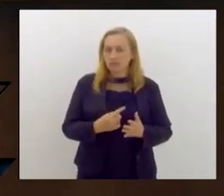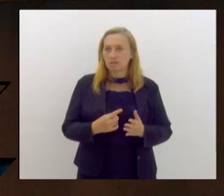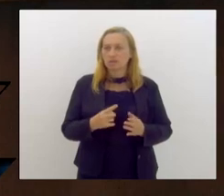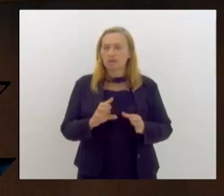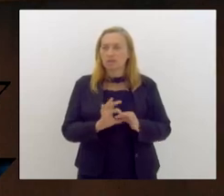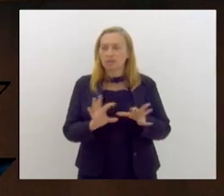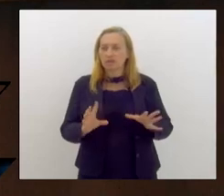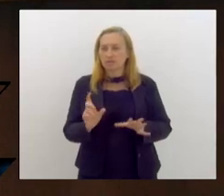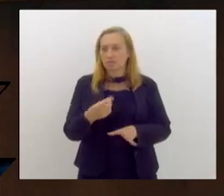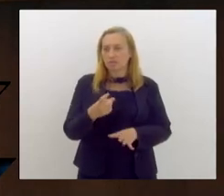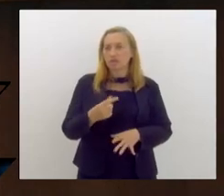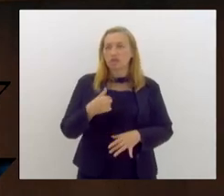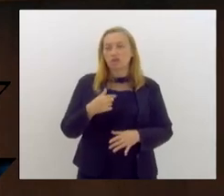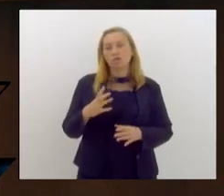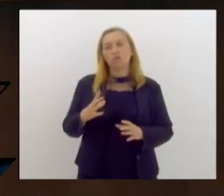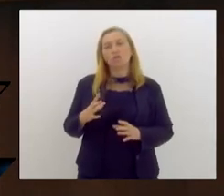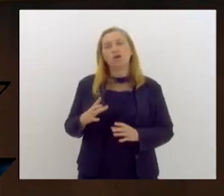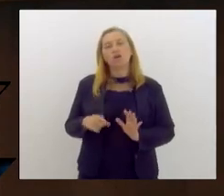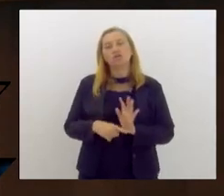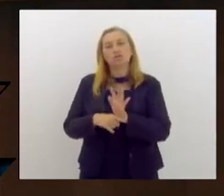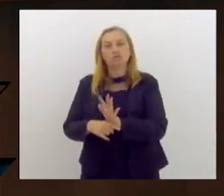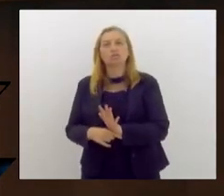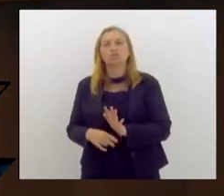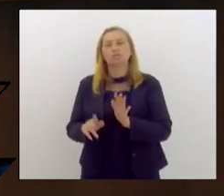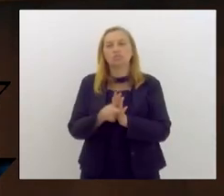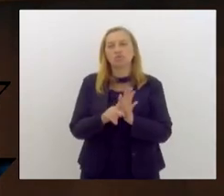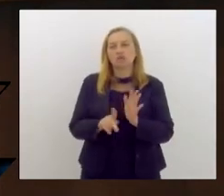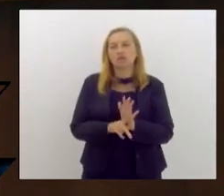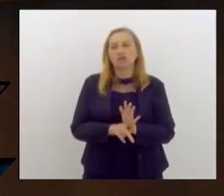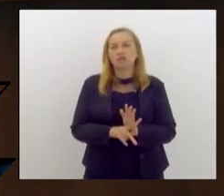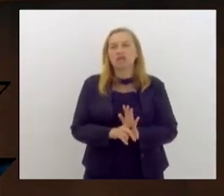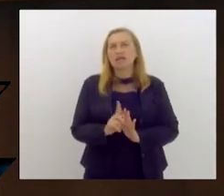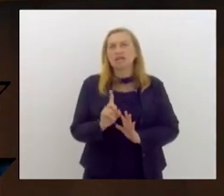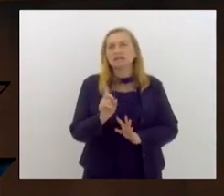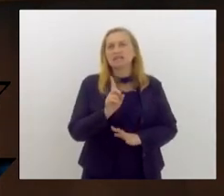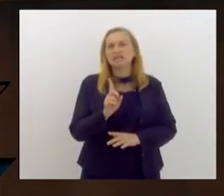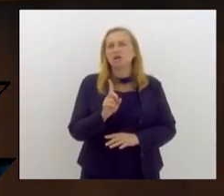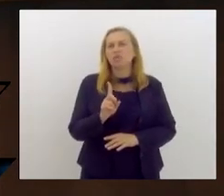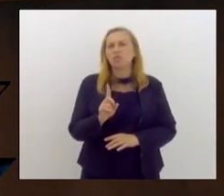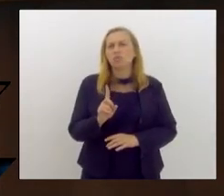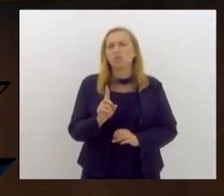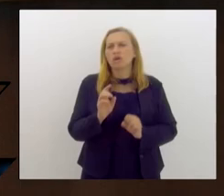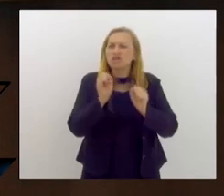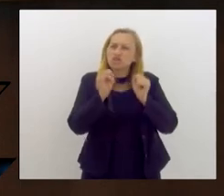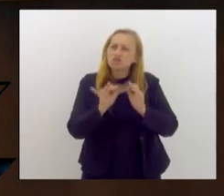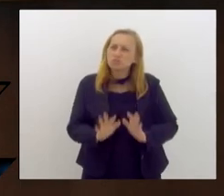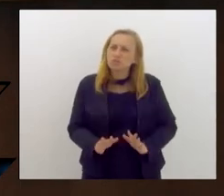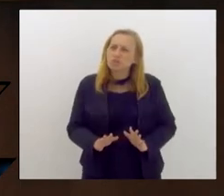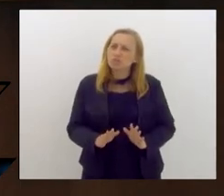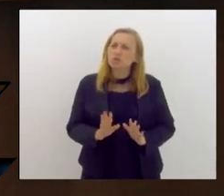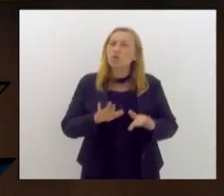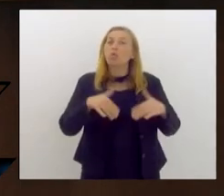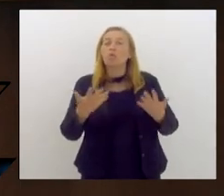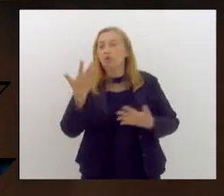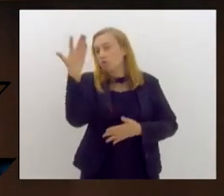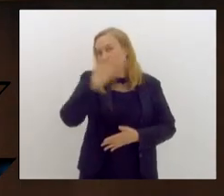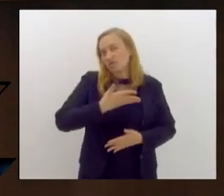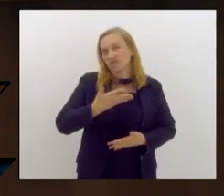única coisa que eu somei ao projeto, porque ele não especifica que comprovação é